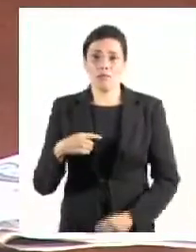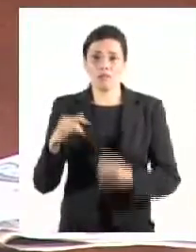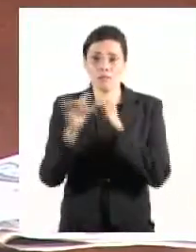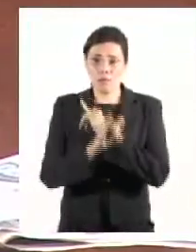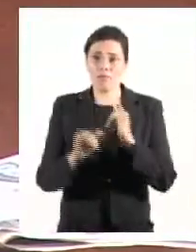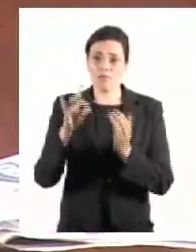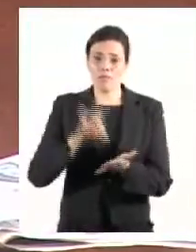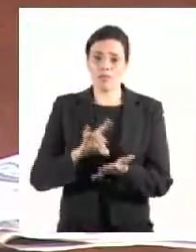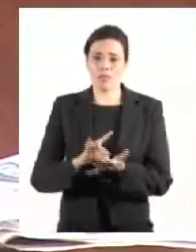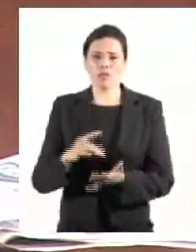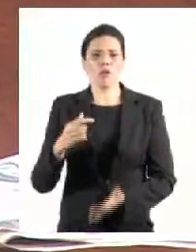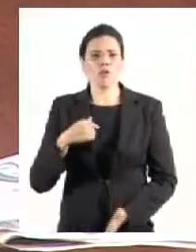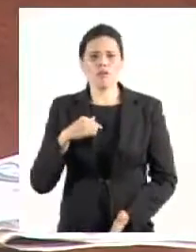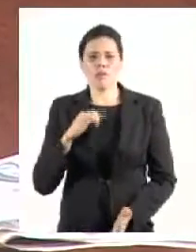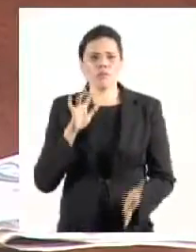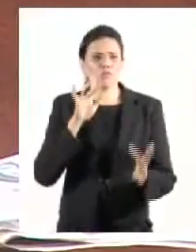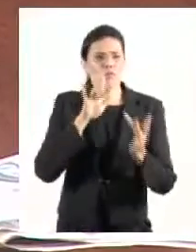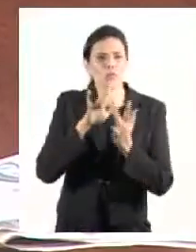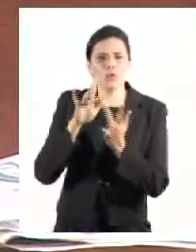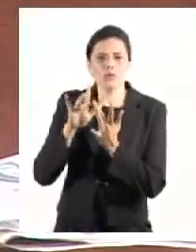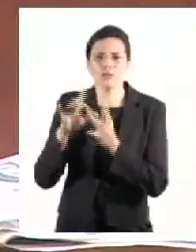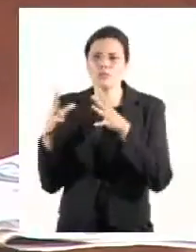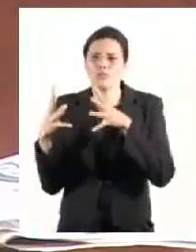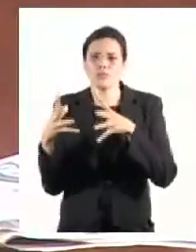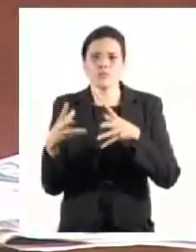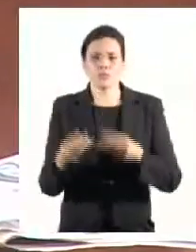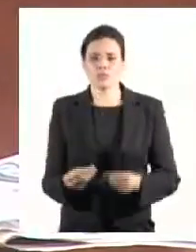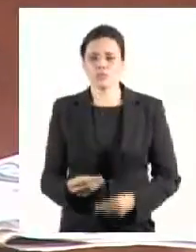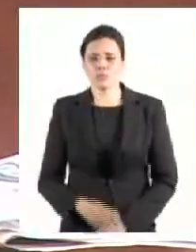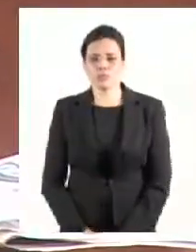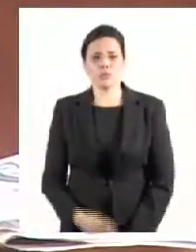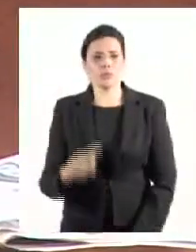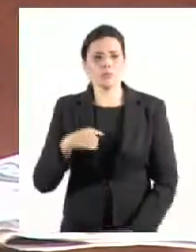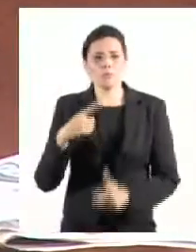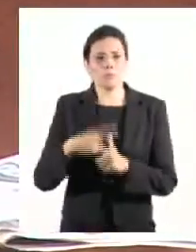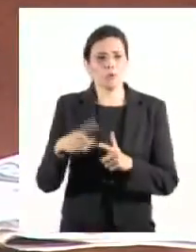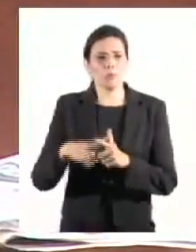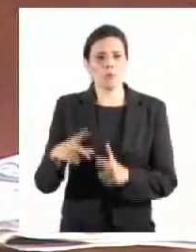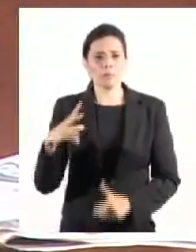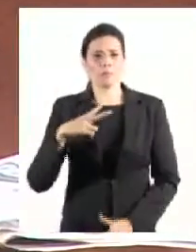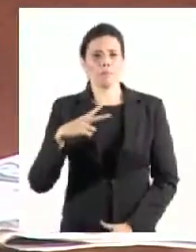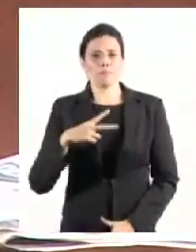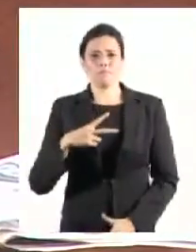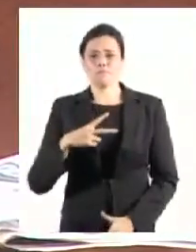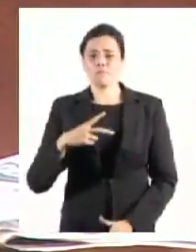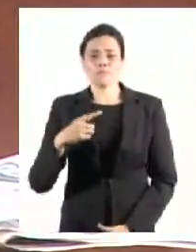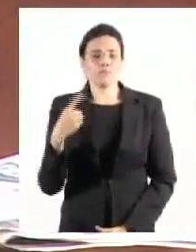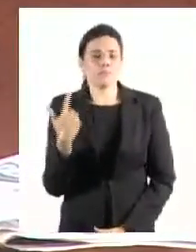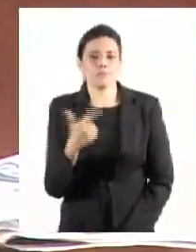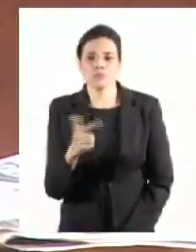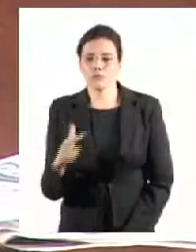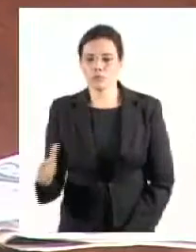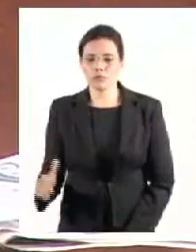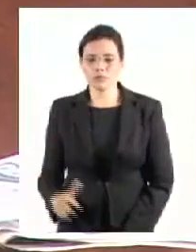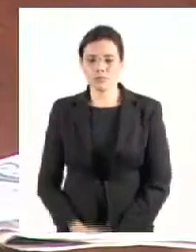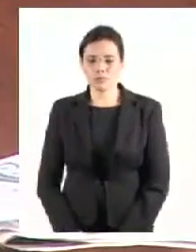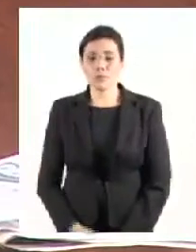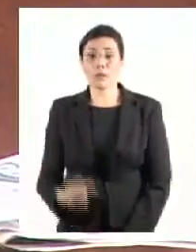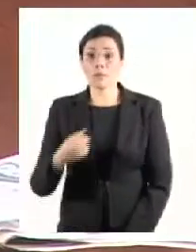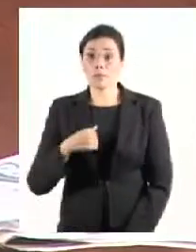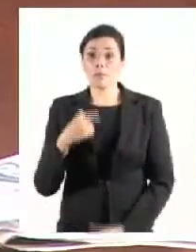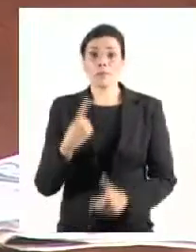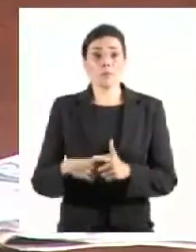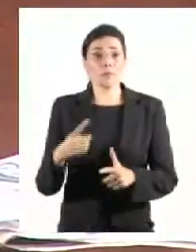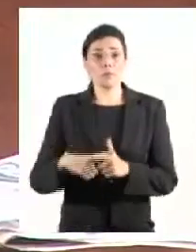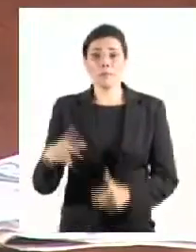bem com a maioria dos deputados dessa casa. Não tenho problema nenhum e os deputados sabem que meu problema não é pessoal com